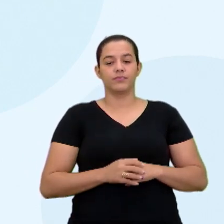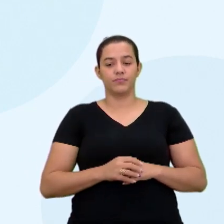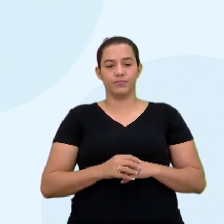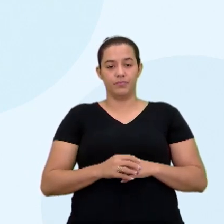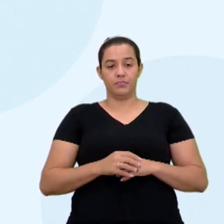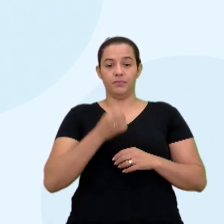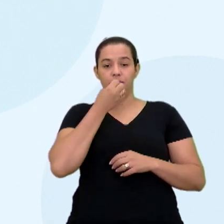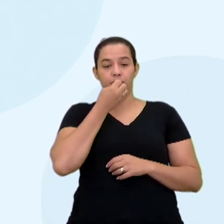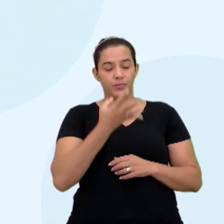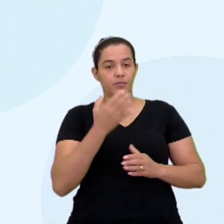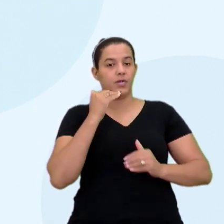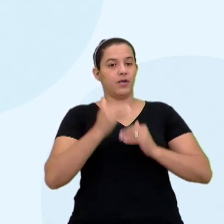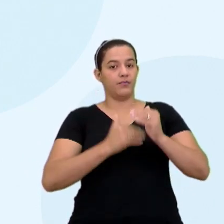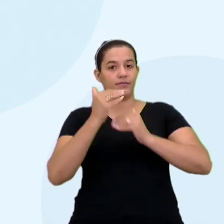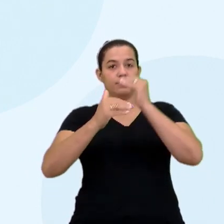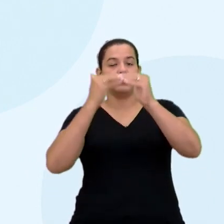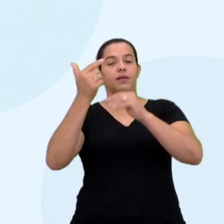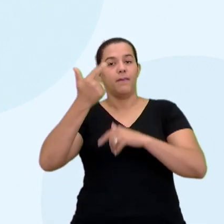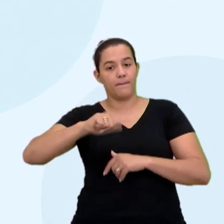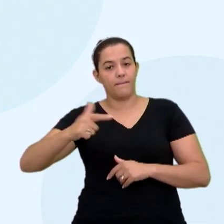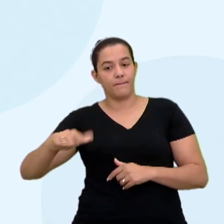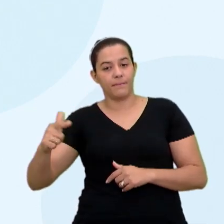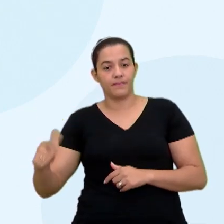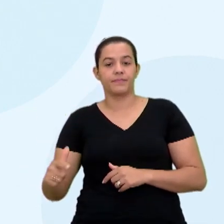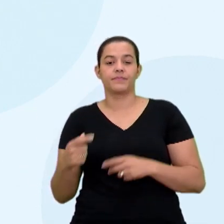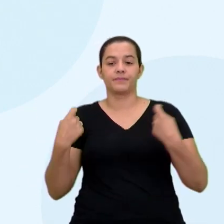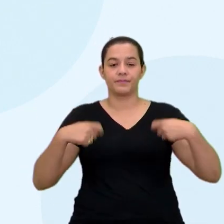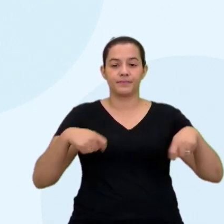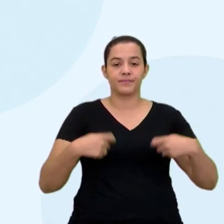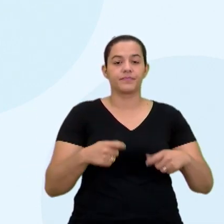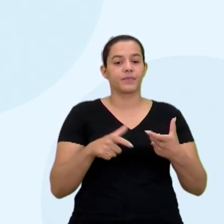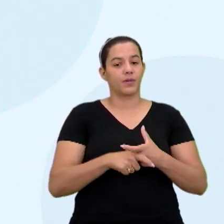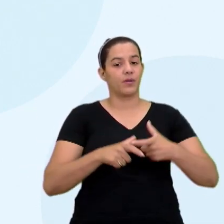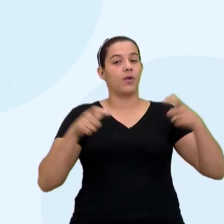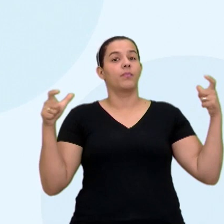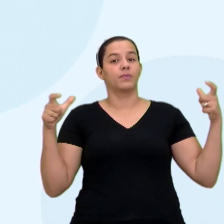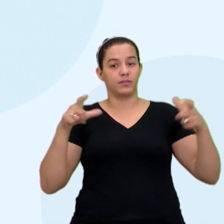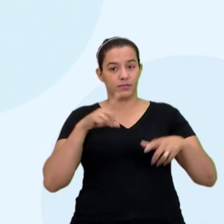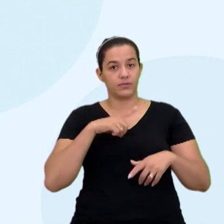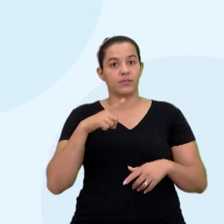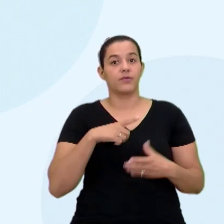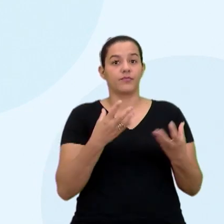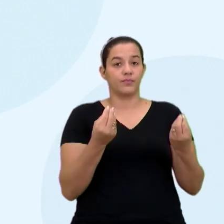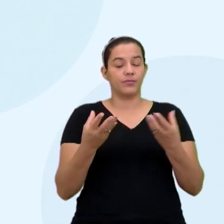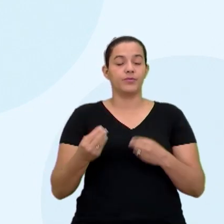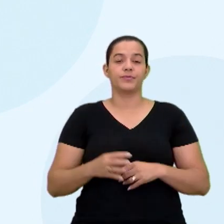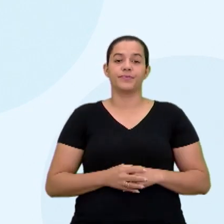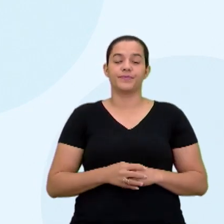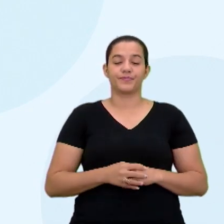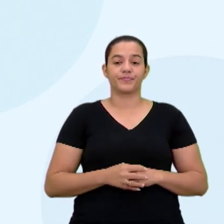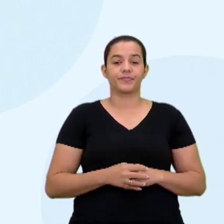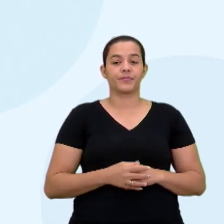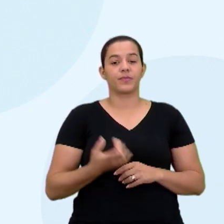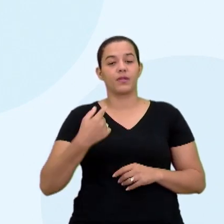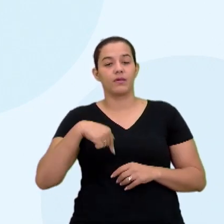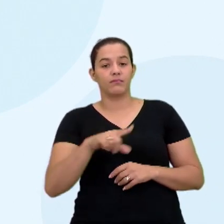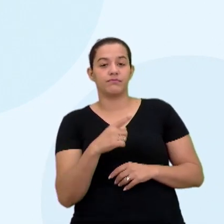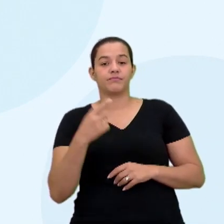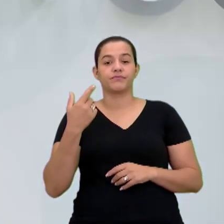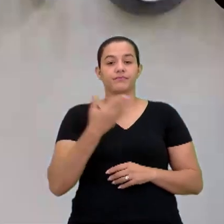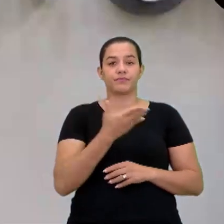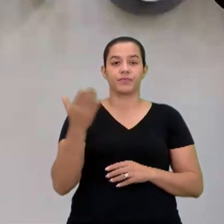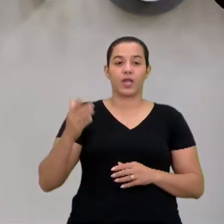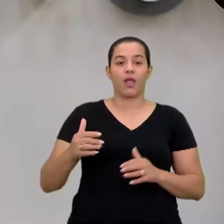Precisamos avançar mais, a gente sempre quer avançar mais, porque não 50-50, Mas teve um aumento. Mas teve um aumento então, considerável. Não nos conformarmos com